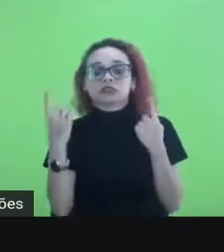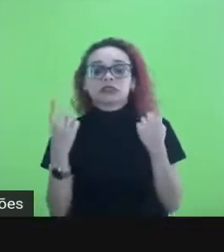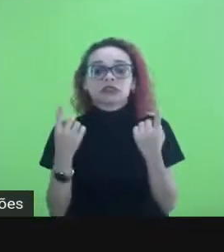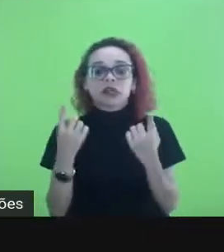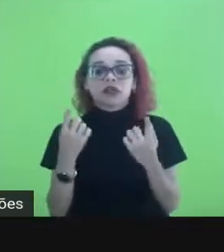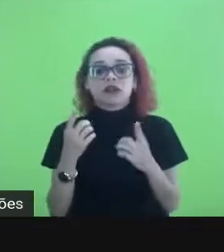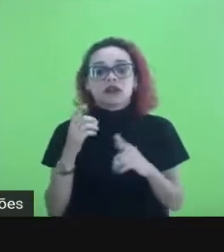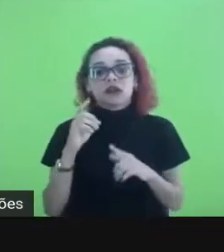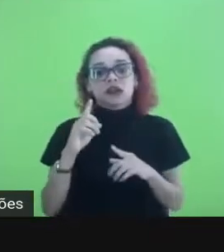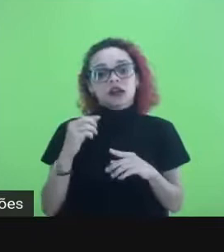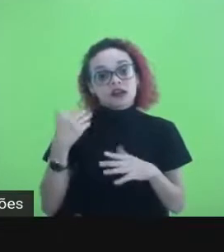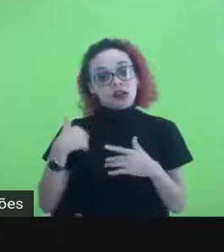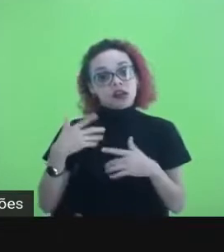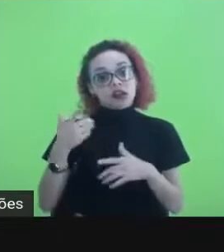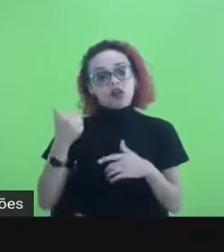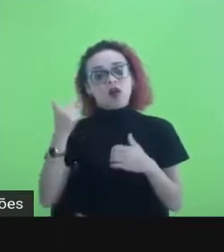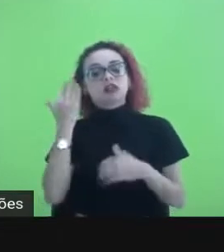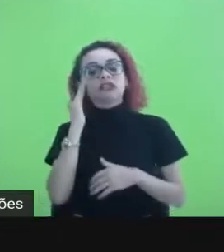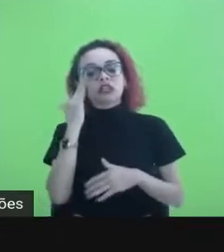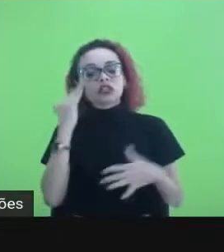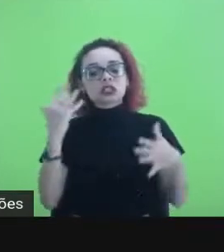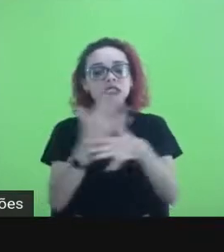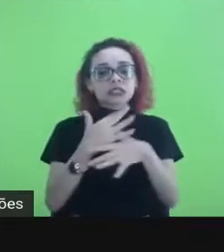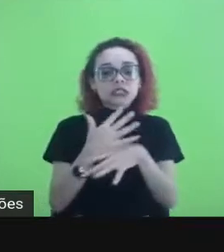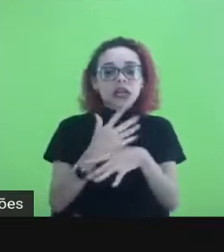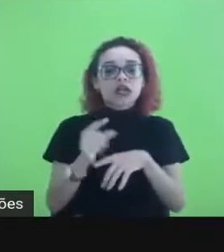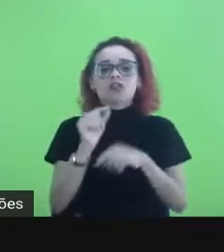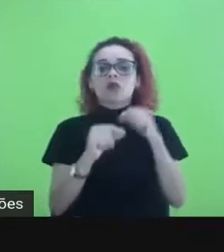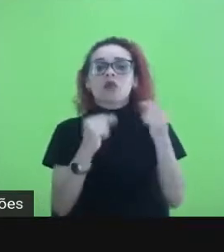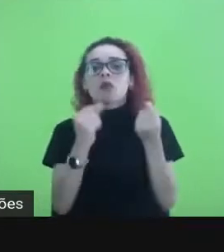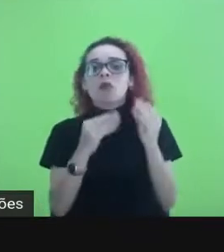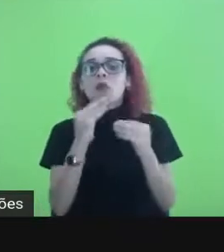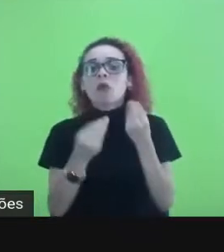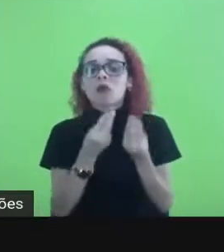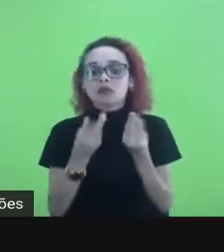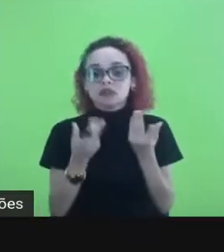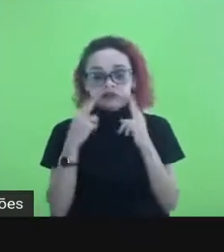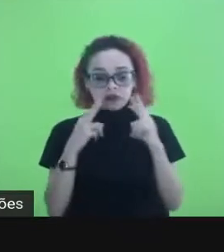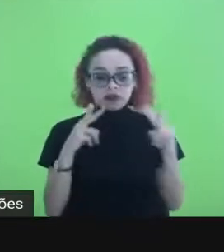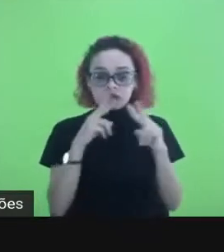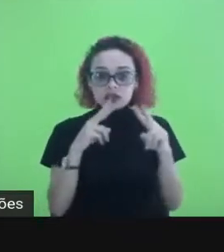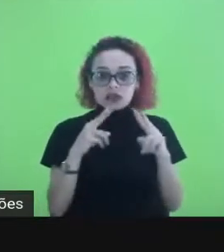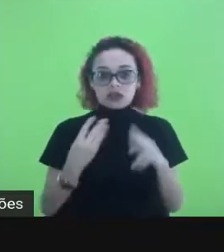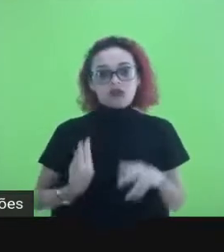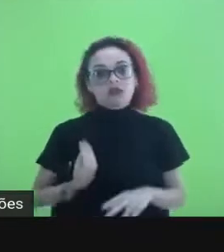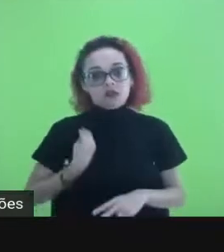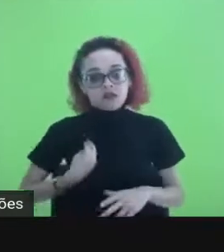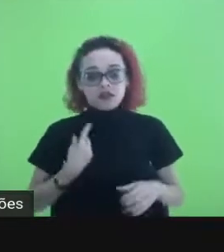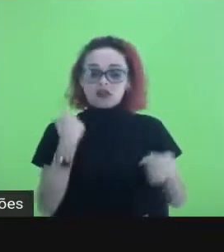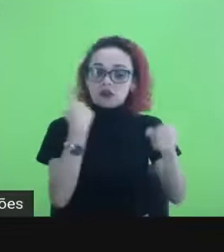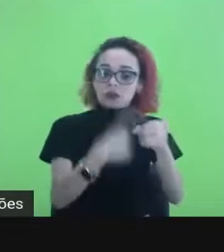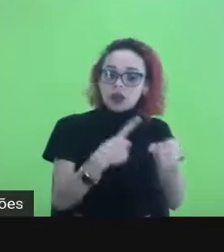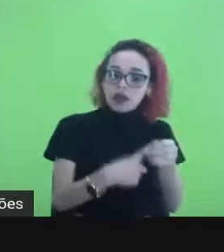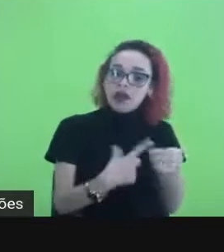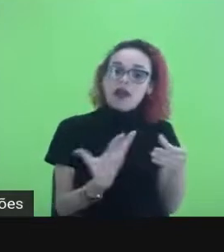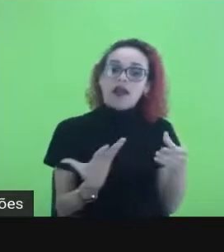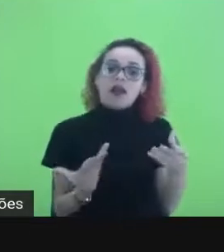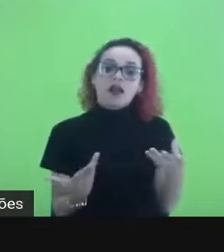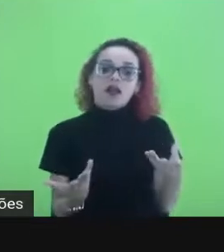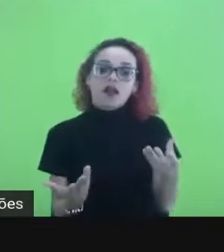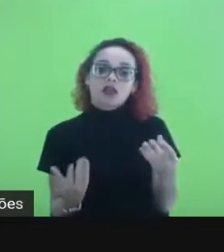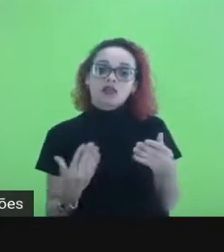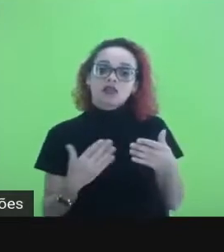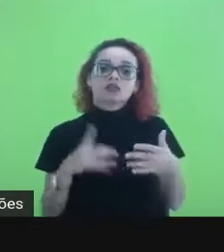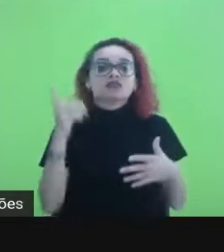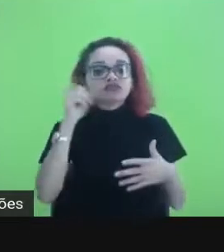aquela forma que eu entendi a cidade, assim, né, como eu estava me vendo nesse espaço, né, nesse bairro, nessa rotina,